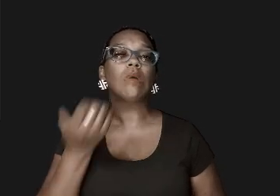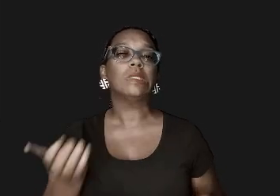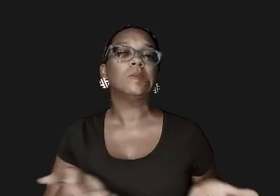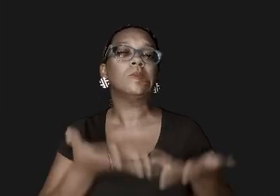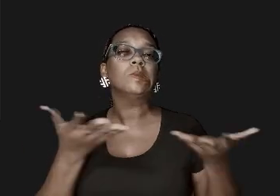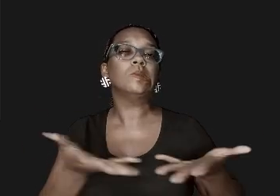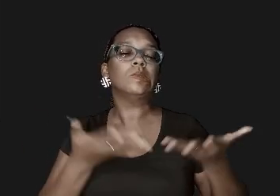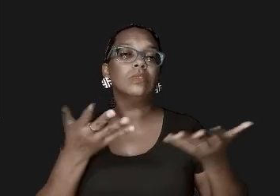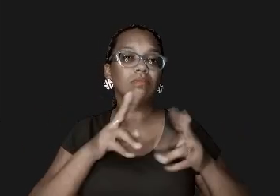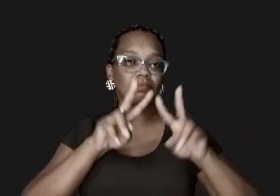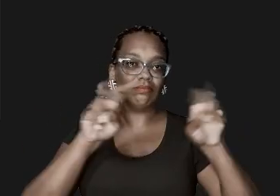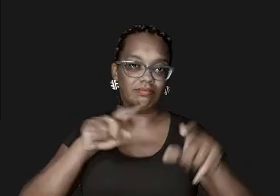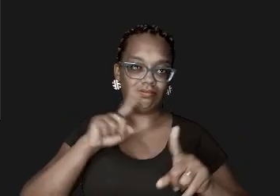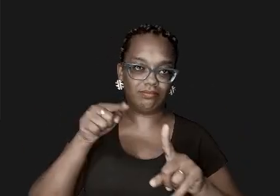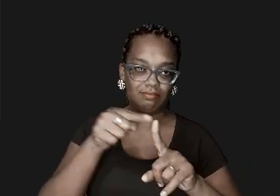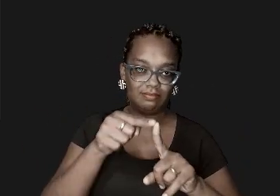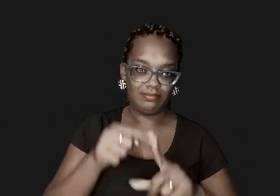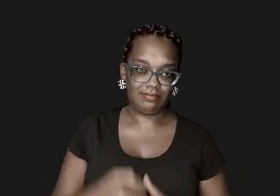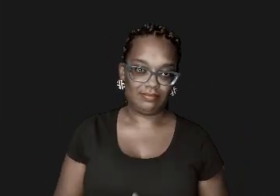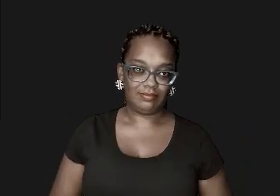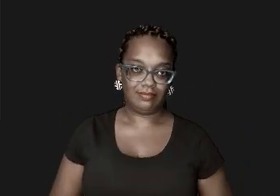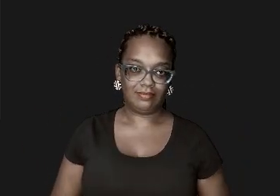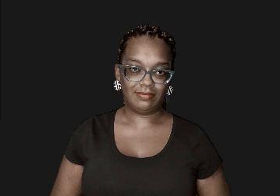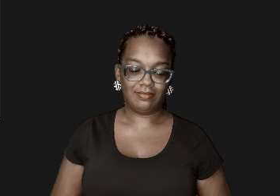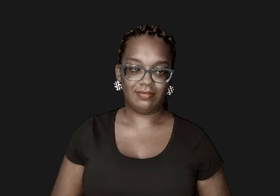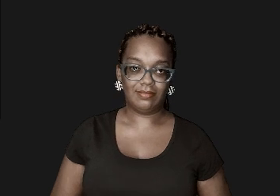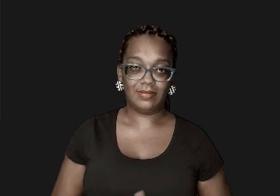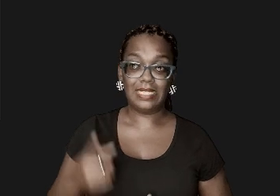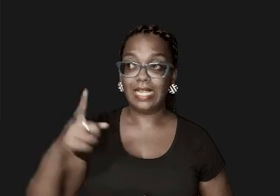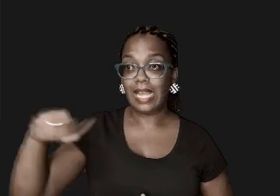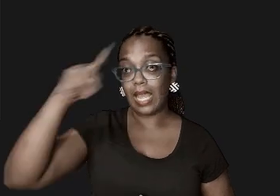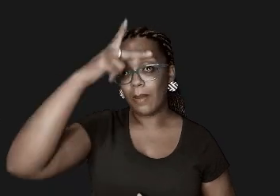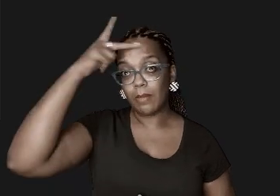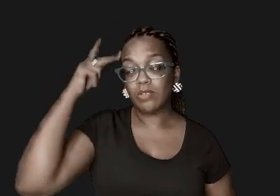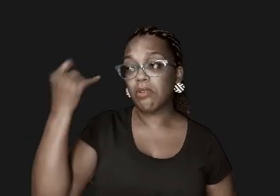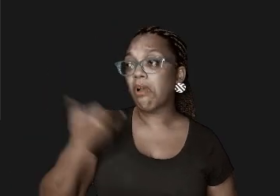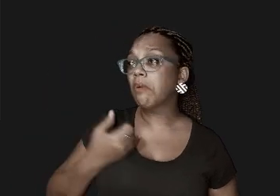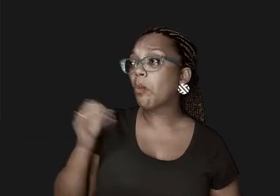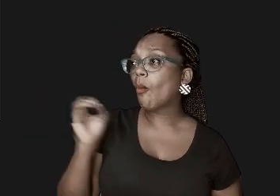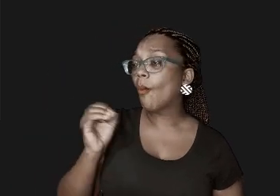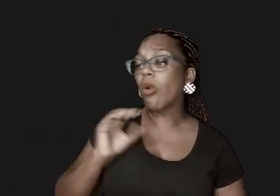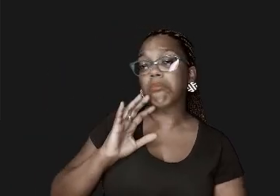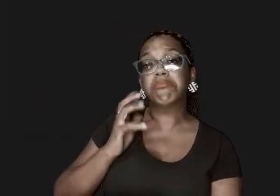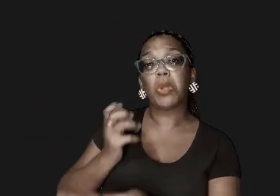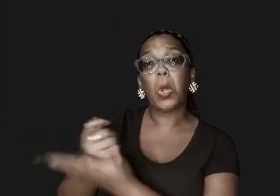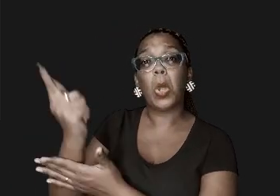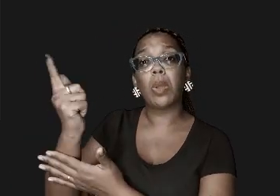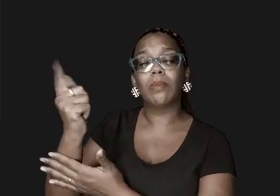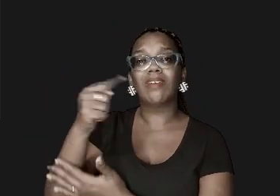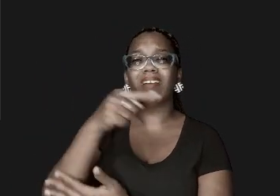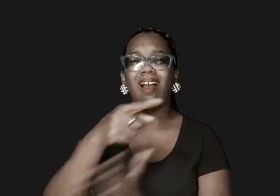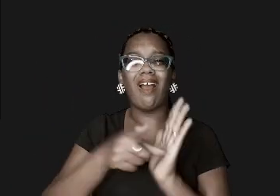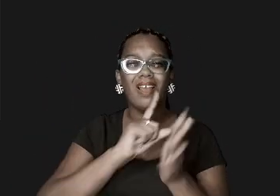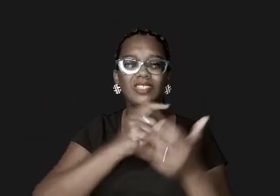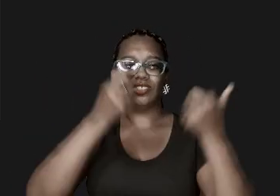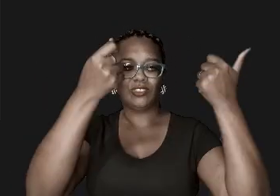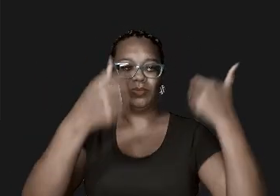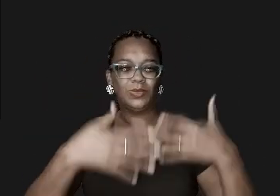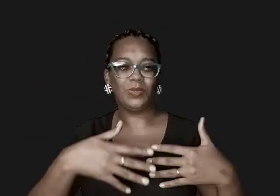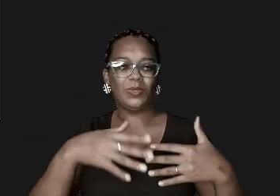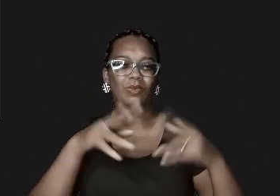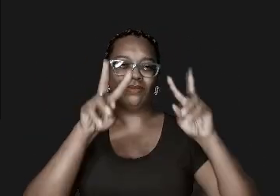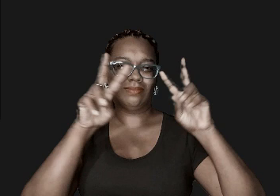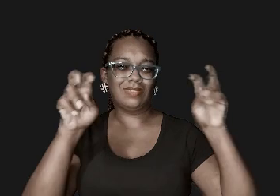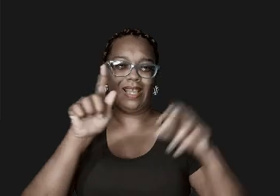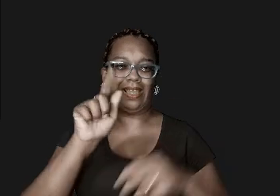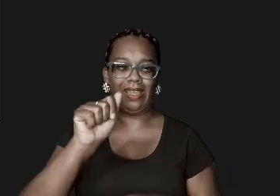se materializa e basta a intenção de criar falso no mercado para determinado papel fazendo com